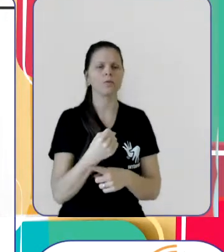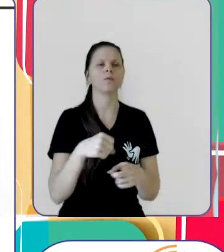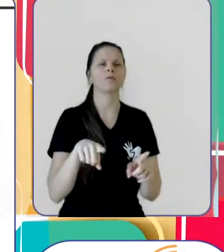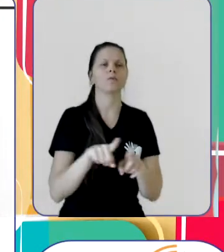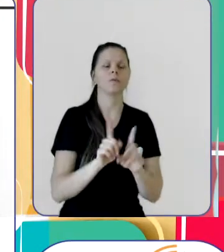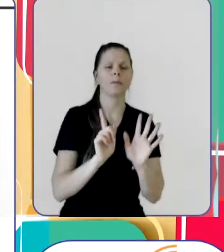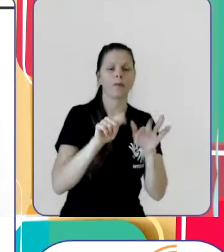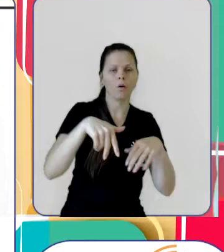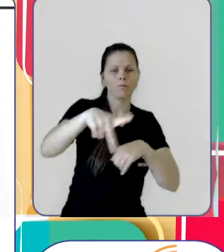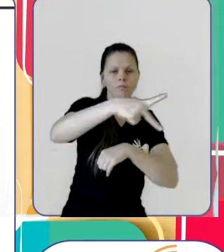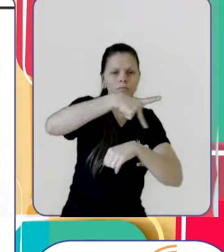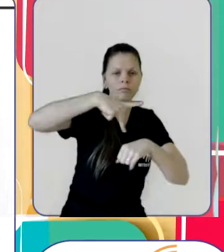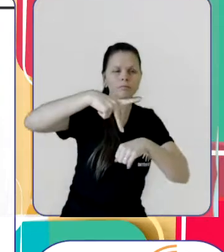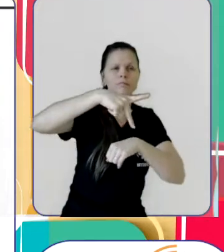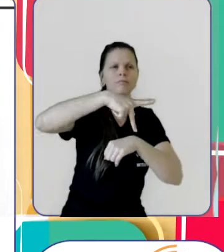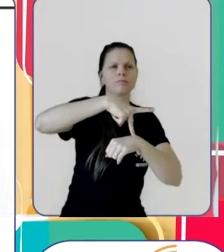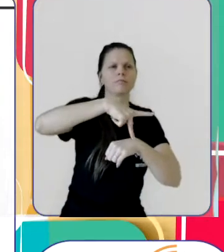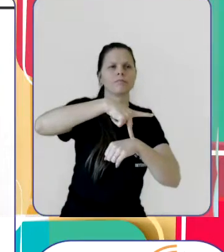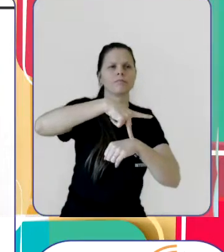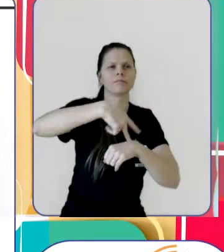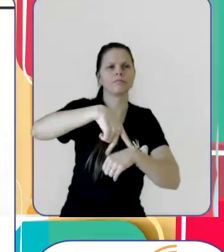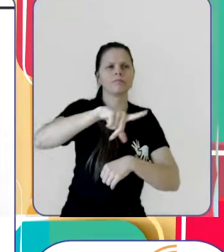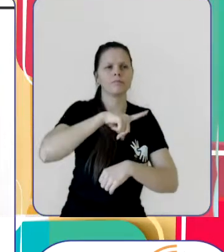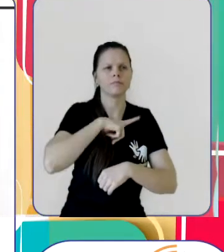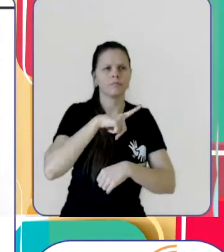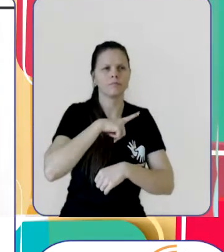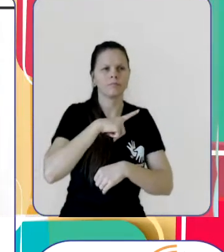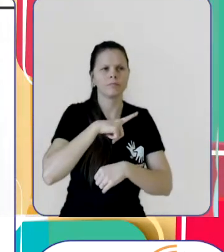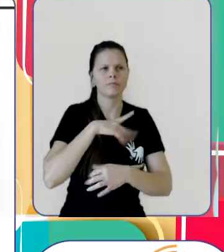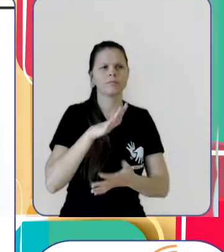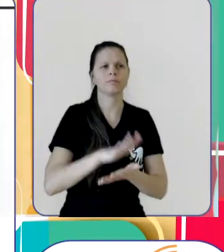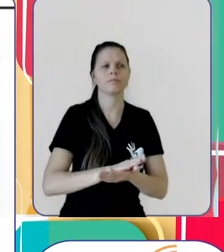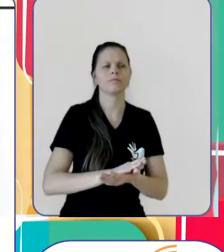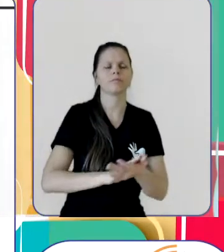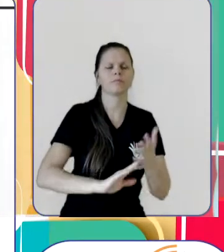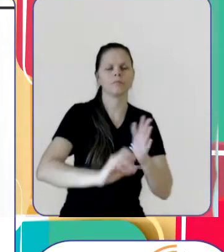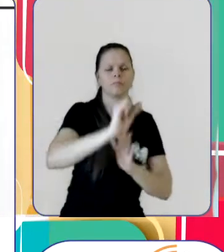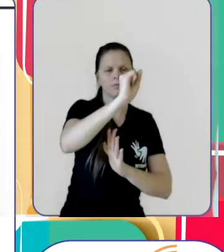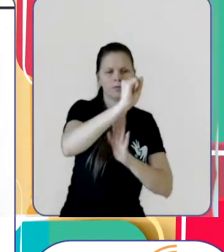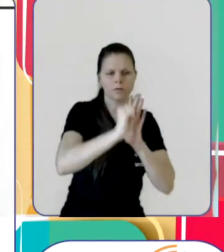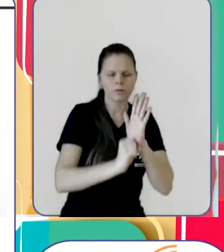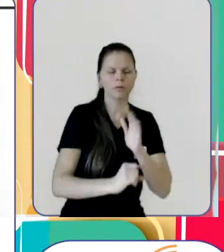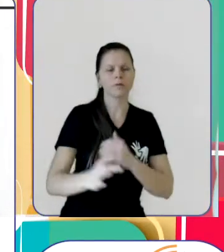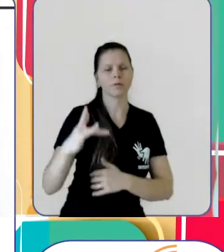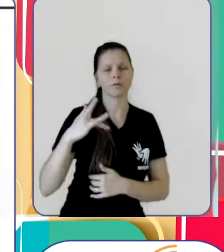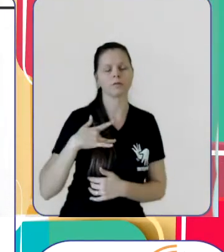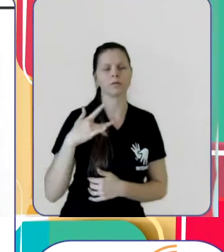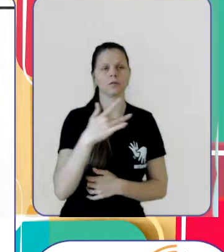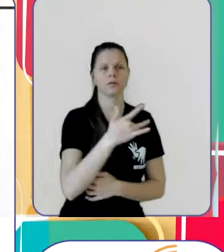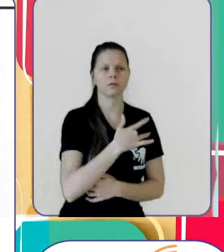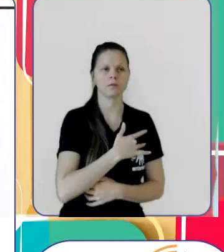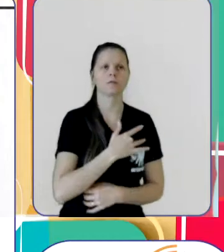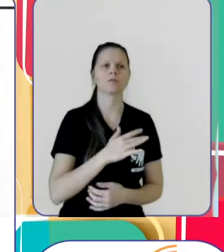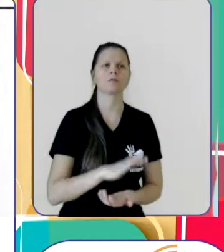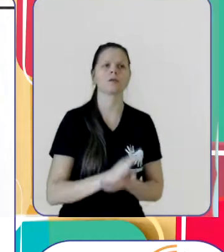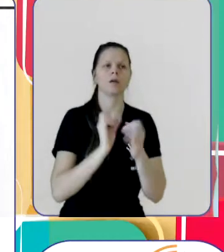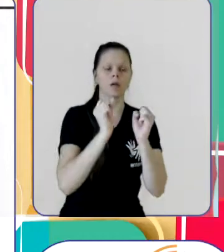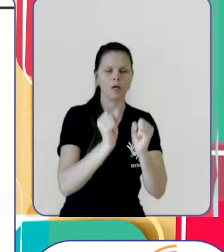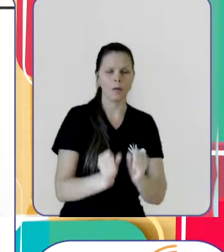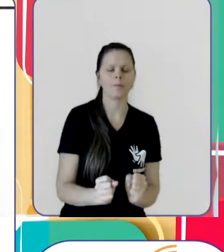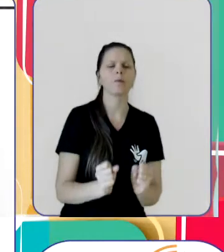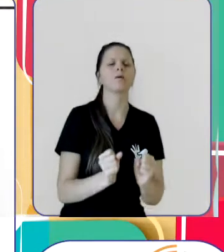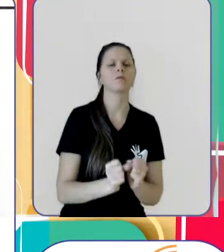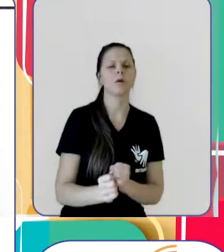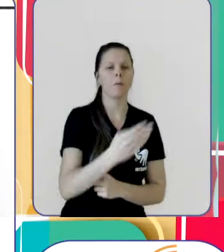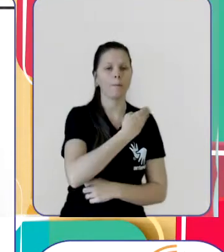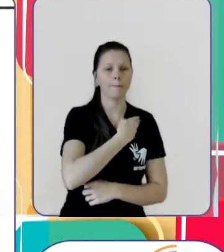único país que tem um sistema único de saúde que possa ser de forma